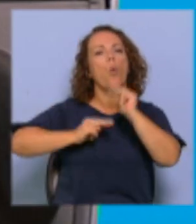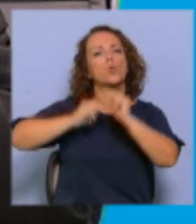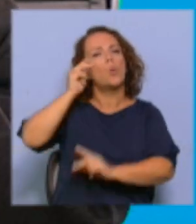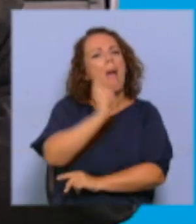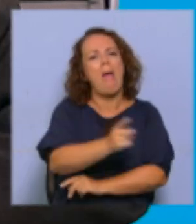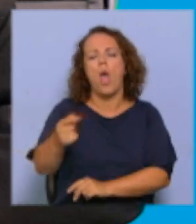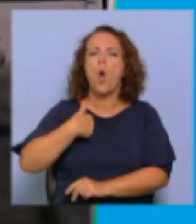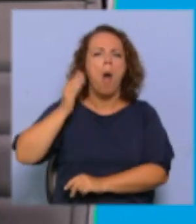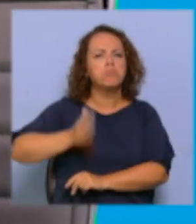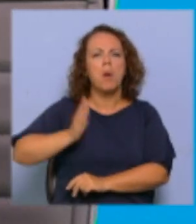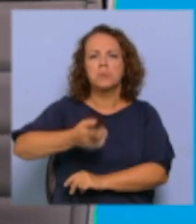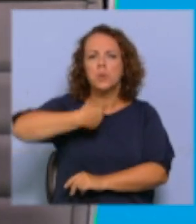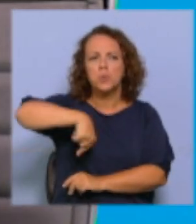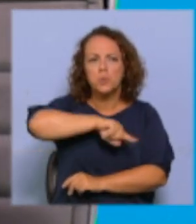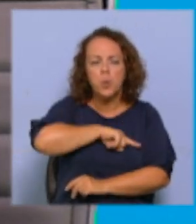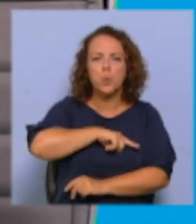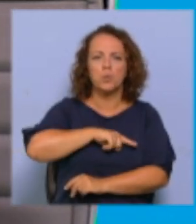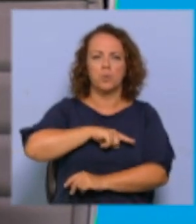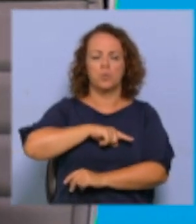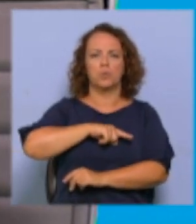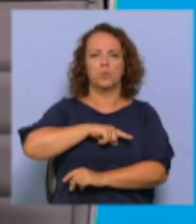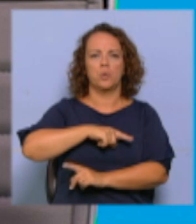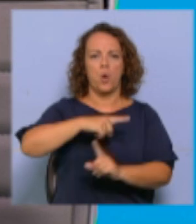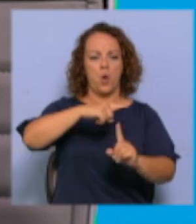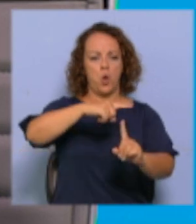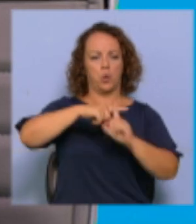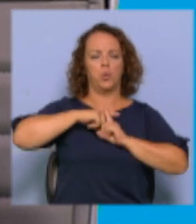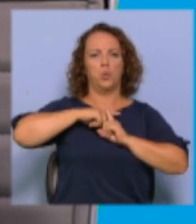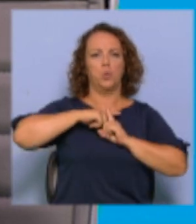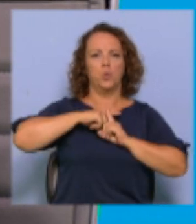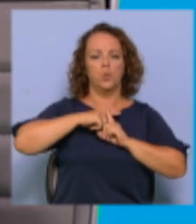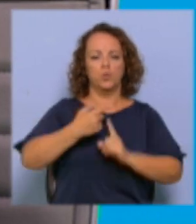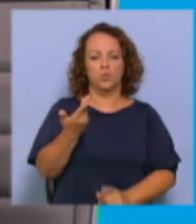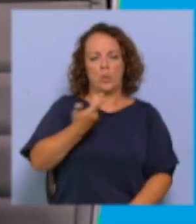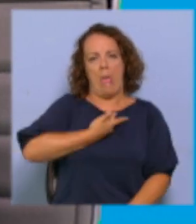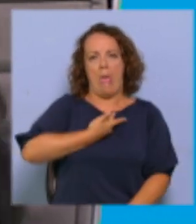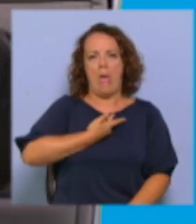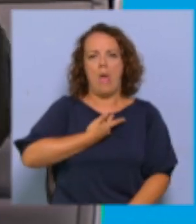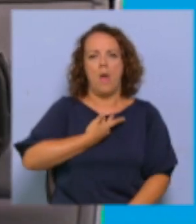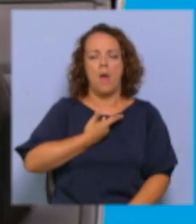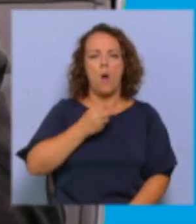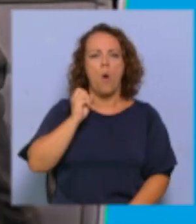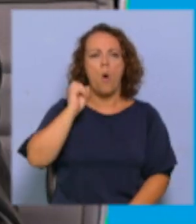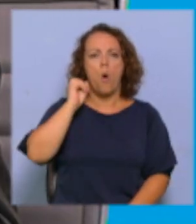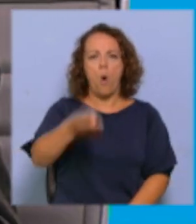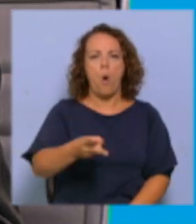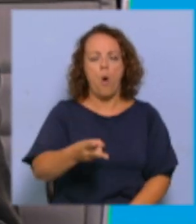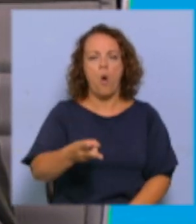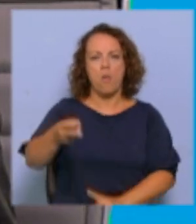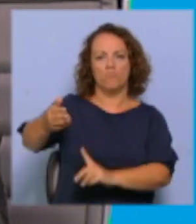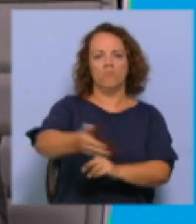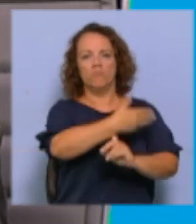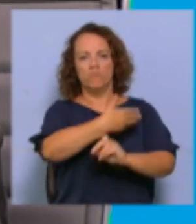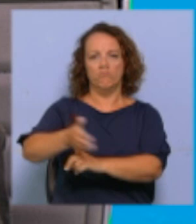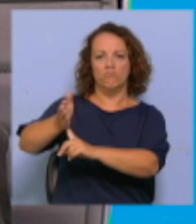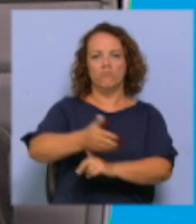precisamos de andar todos com cruzes assinaladas ou como cruzados, nem como grandes estandartes.